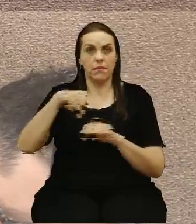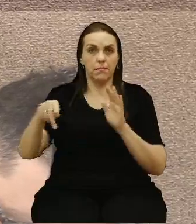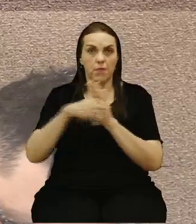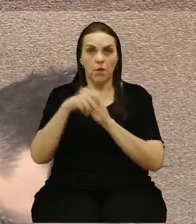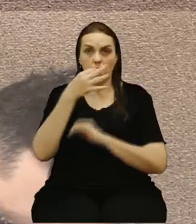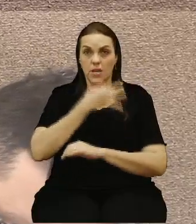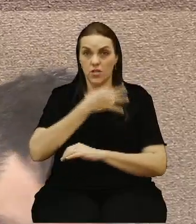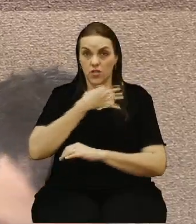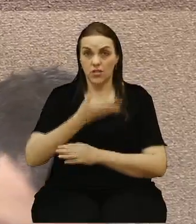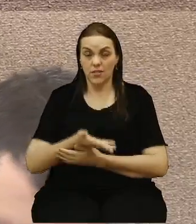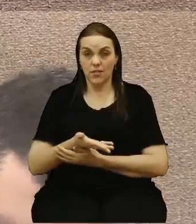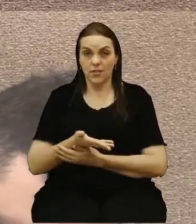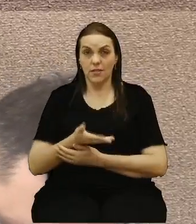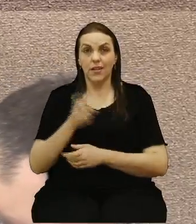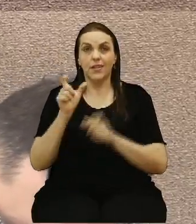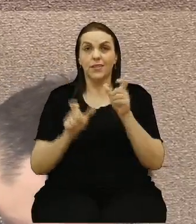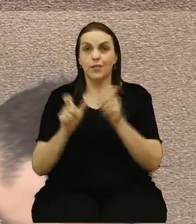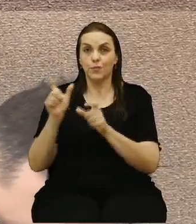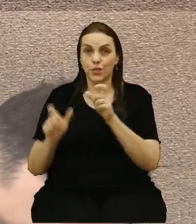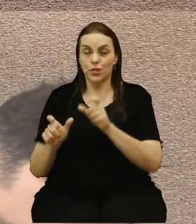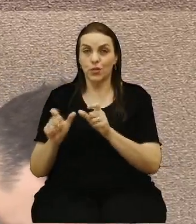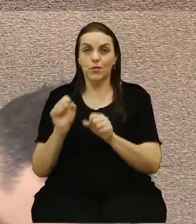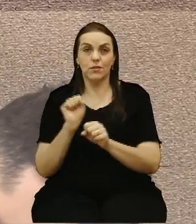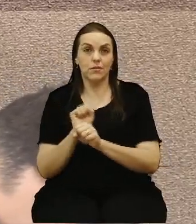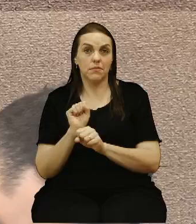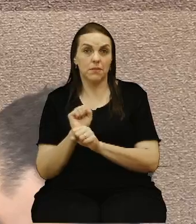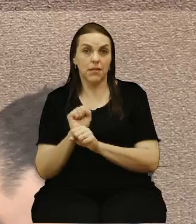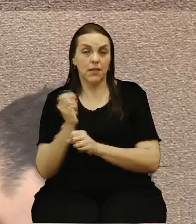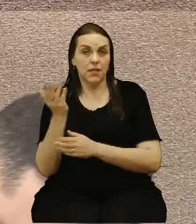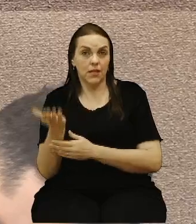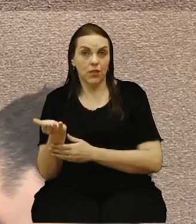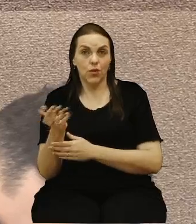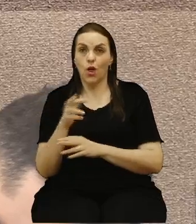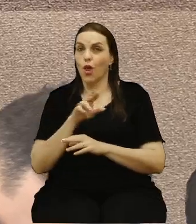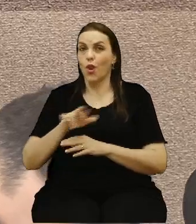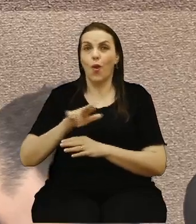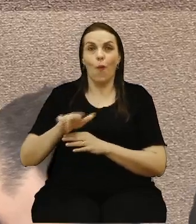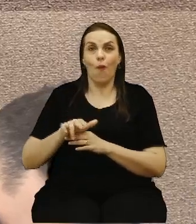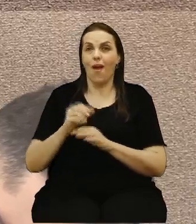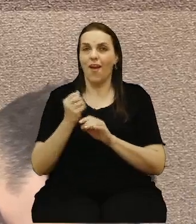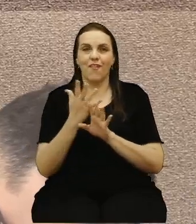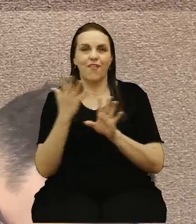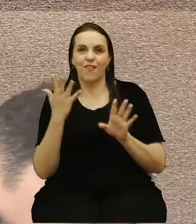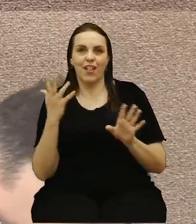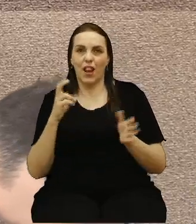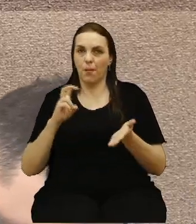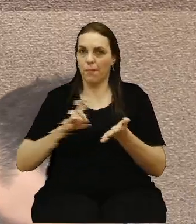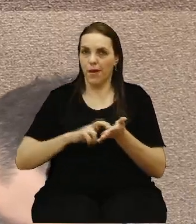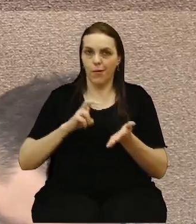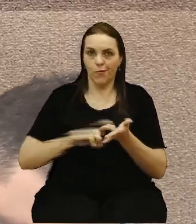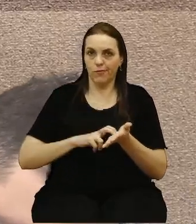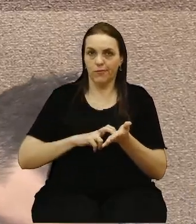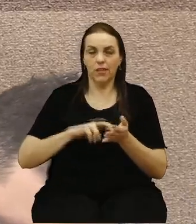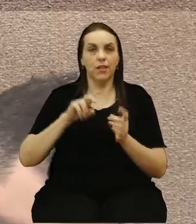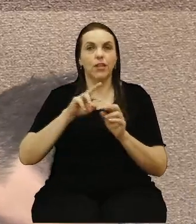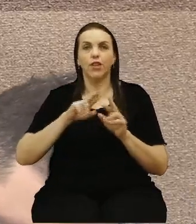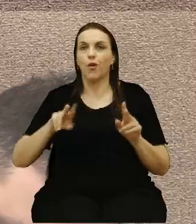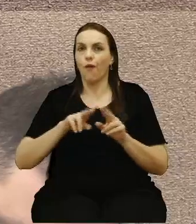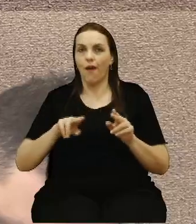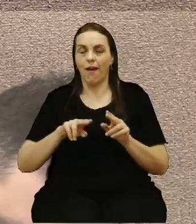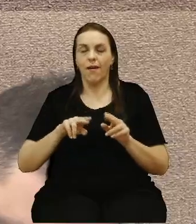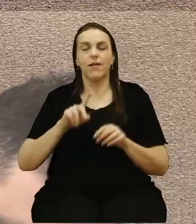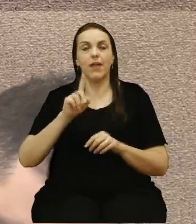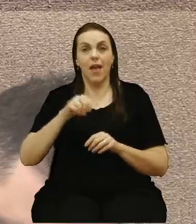As pessoas que lá estão esperando, elas não estão esperando na fila de um banco. Elas estão esperando